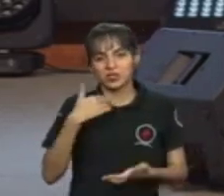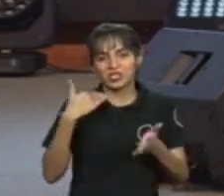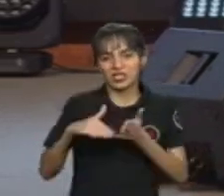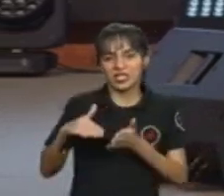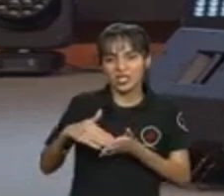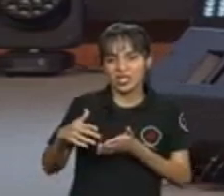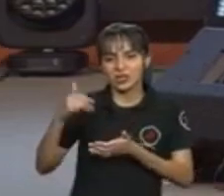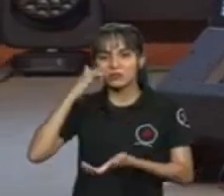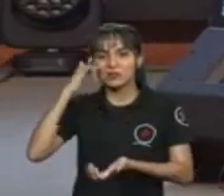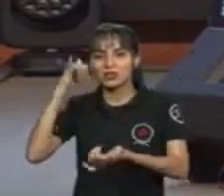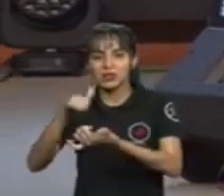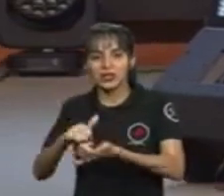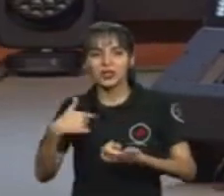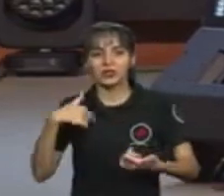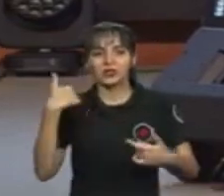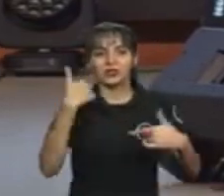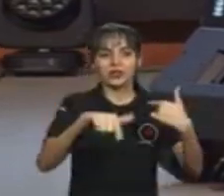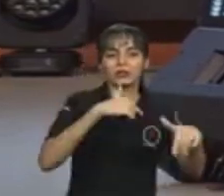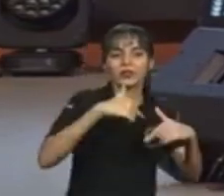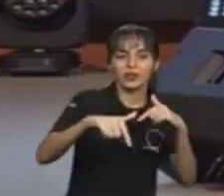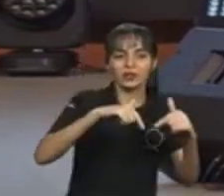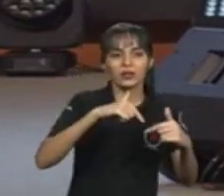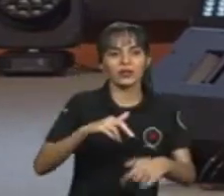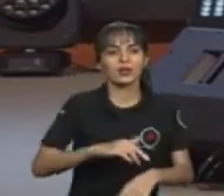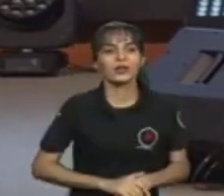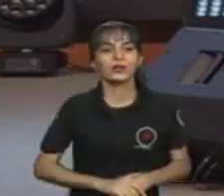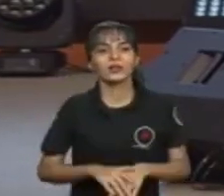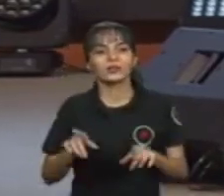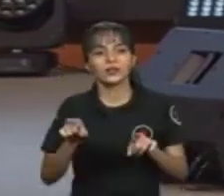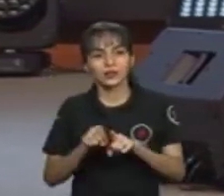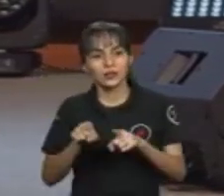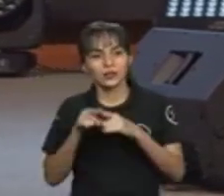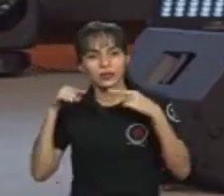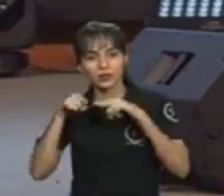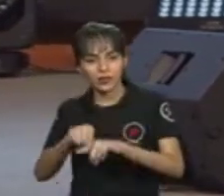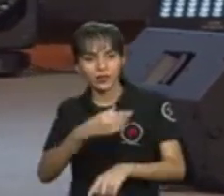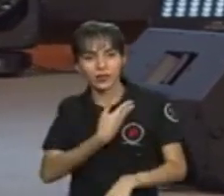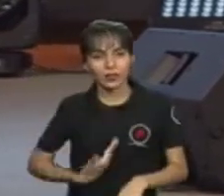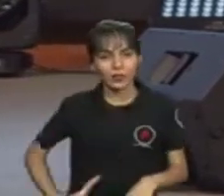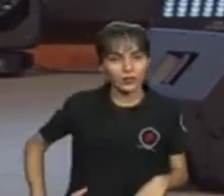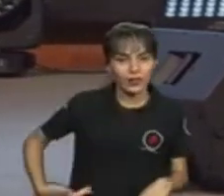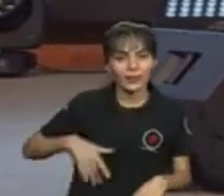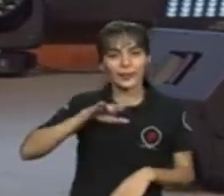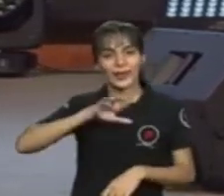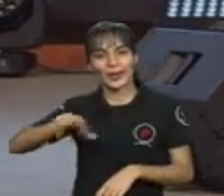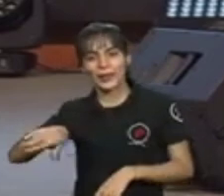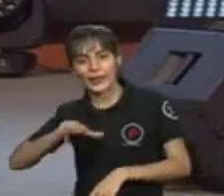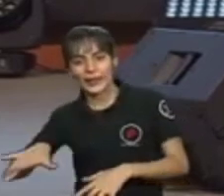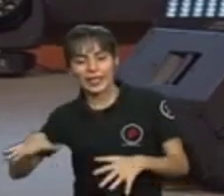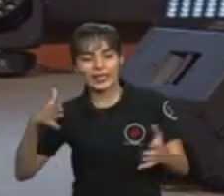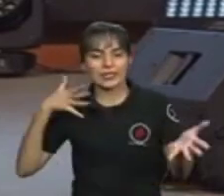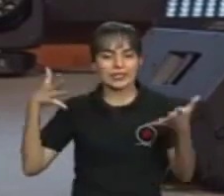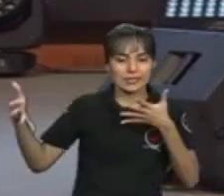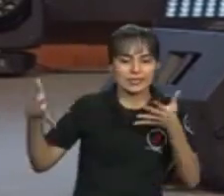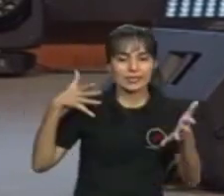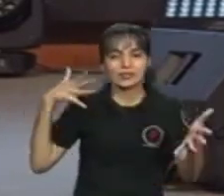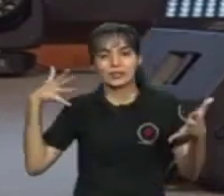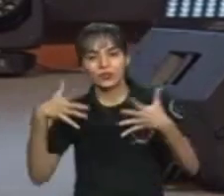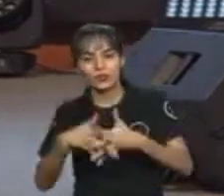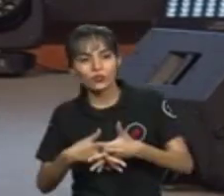atender um telefone, eu queria trabalhar. E, ao mesmo tempo, eu era do governo, mas não era do governo, aquela